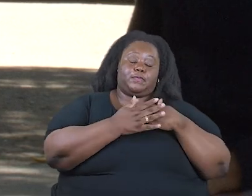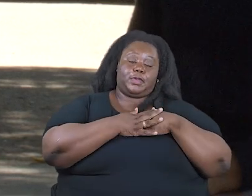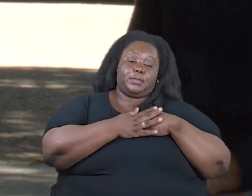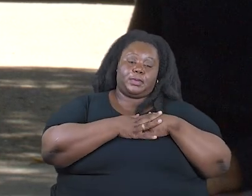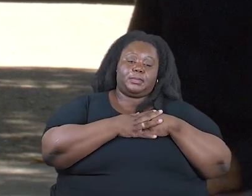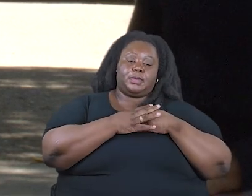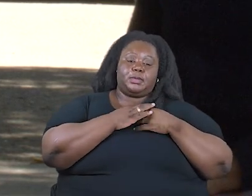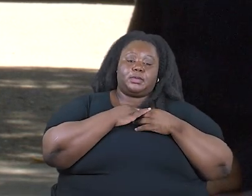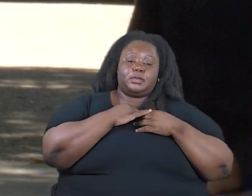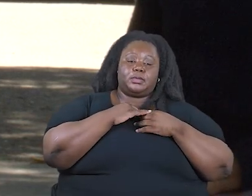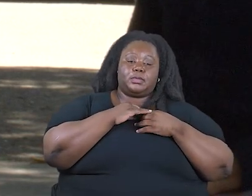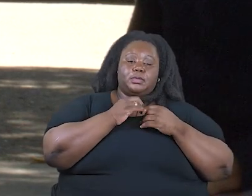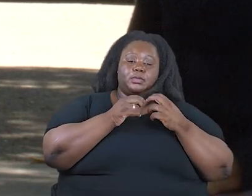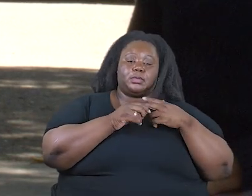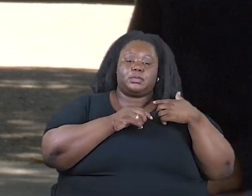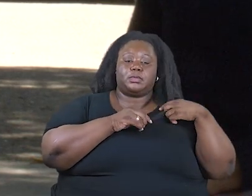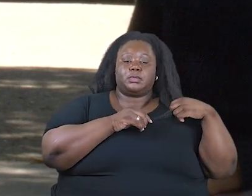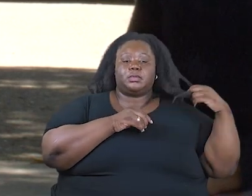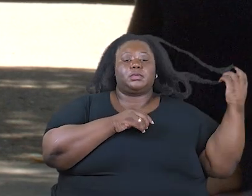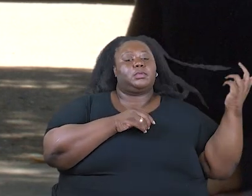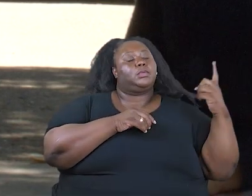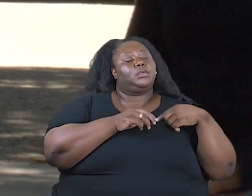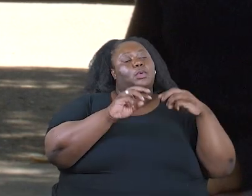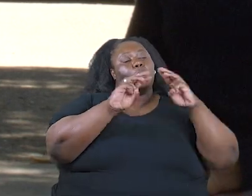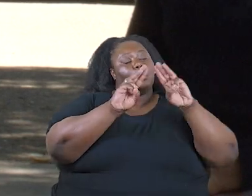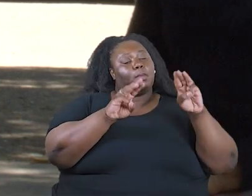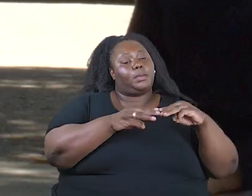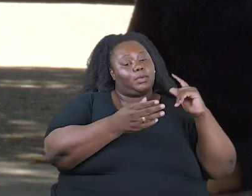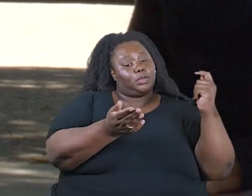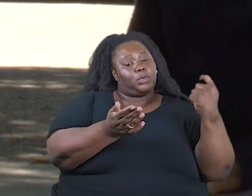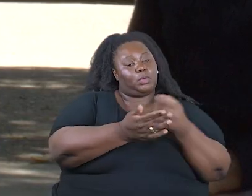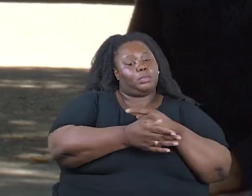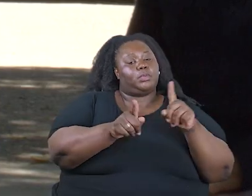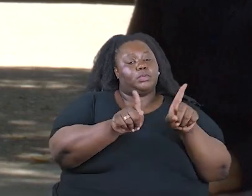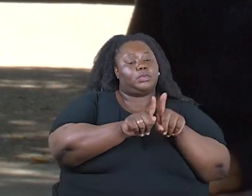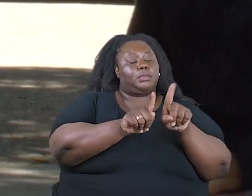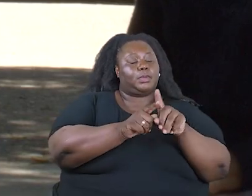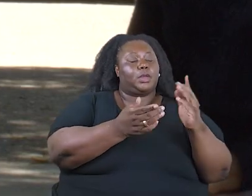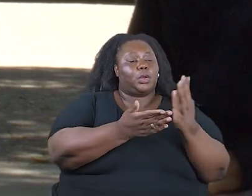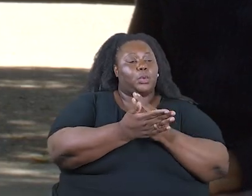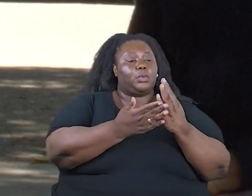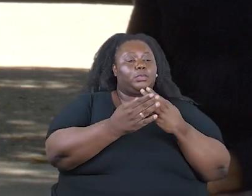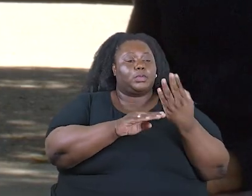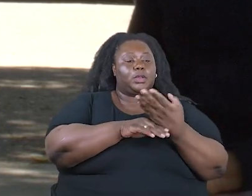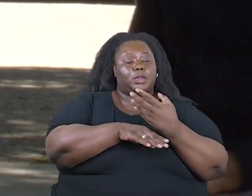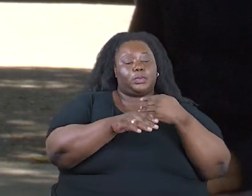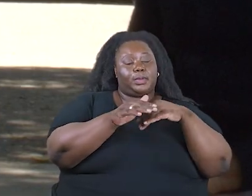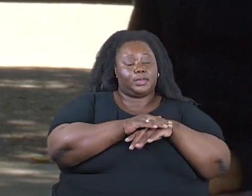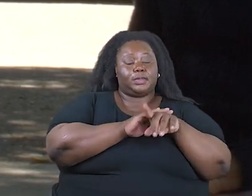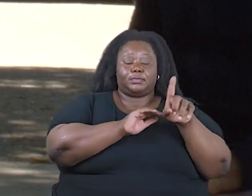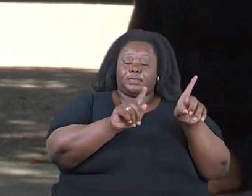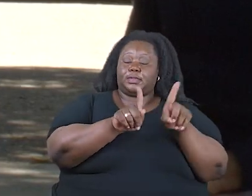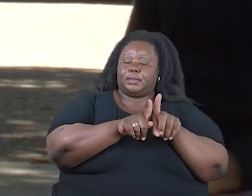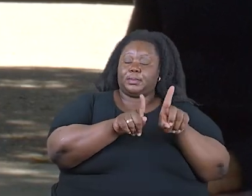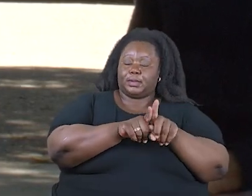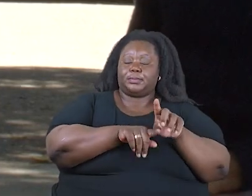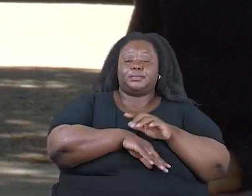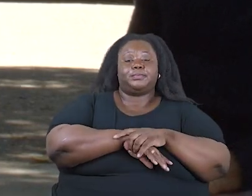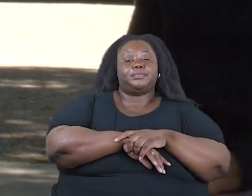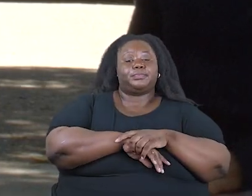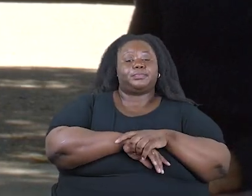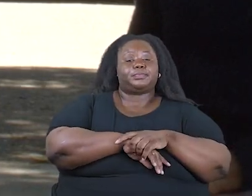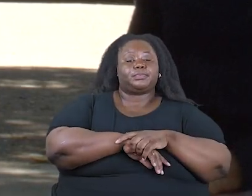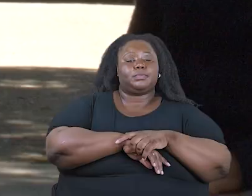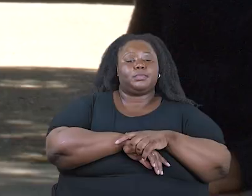comigo. E o Museu da Pampulha também comprou alguns livros para essa exposição que estão lá no acervo, né?